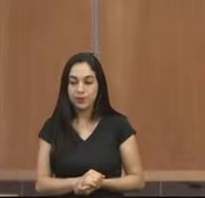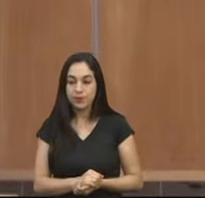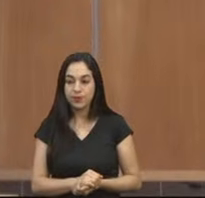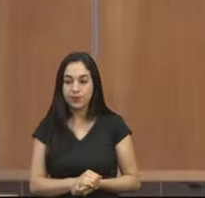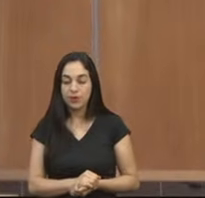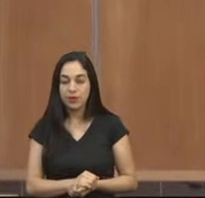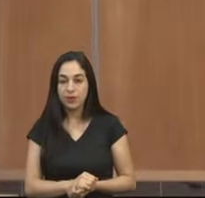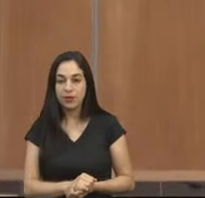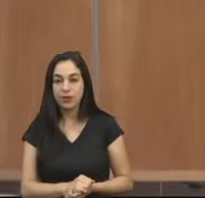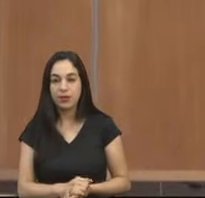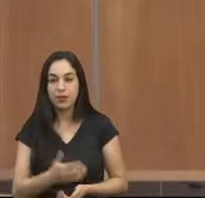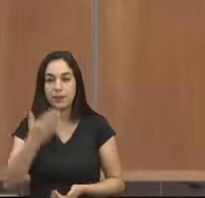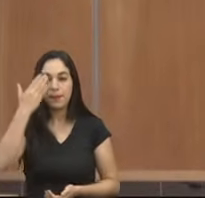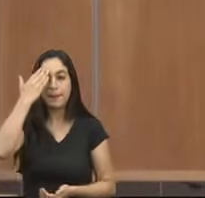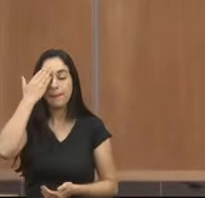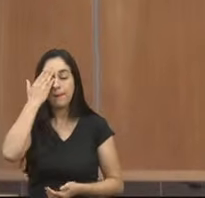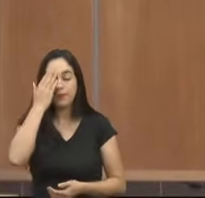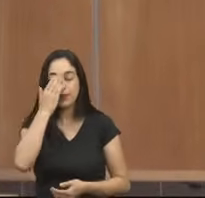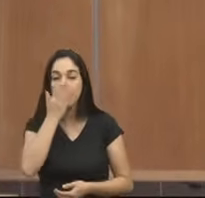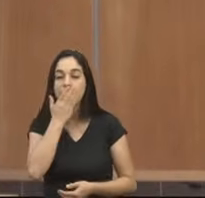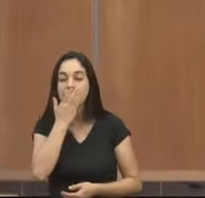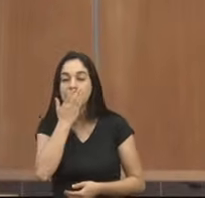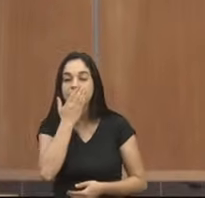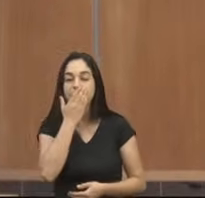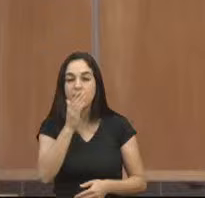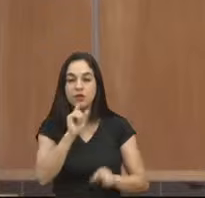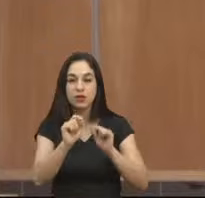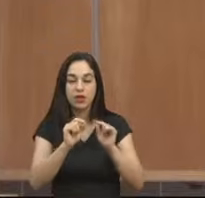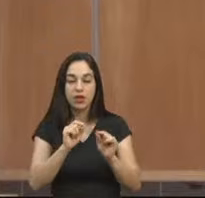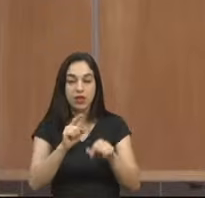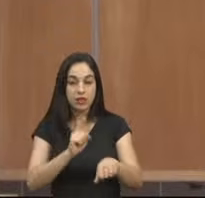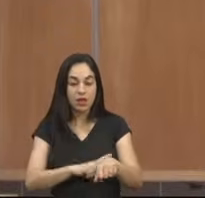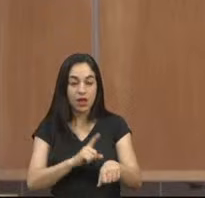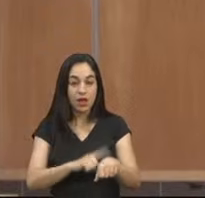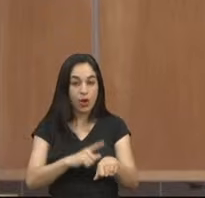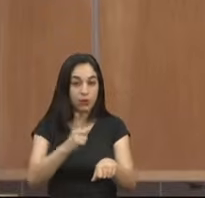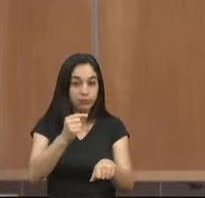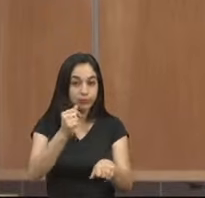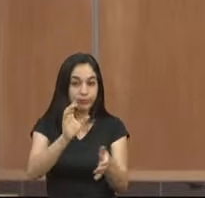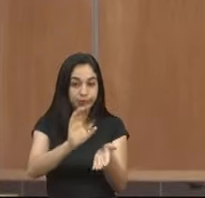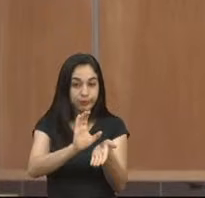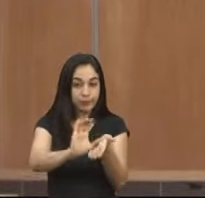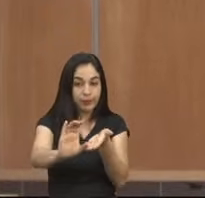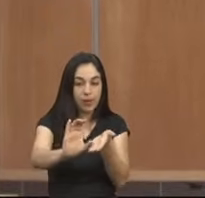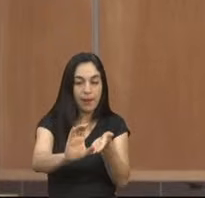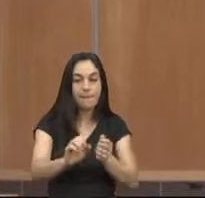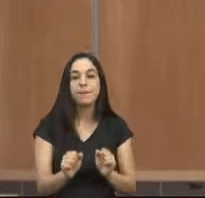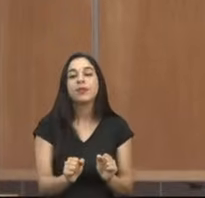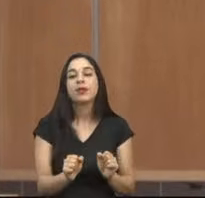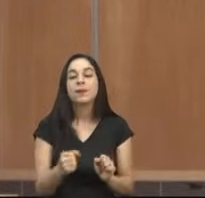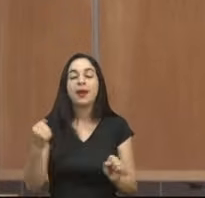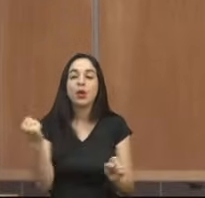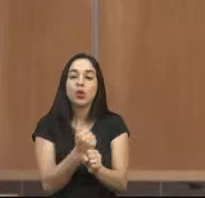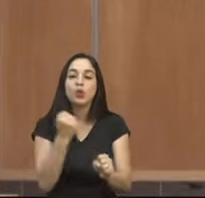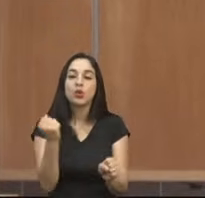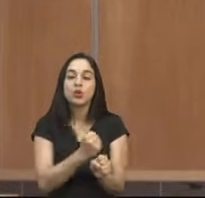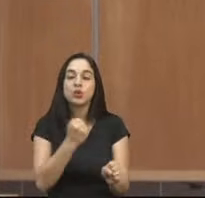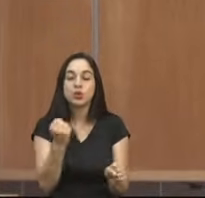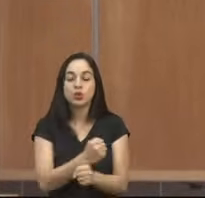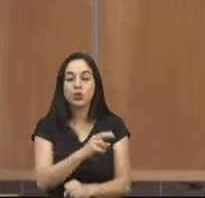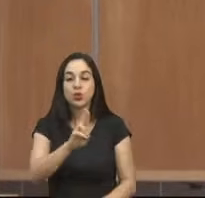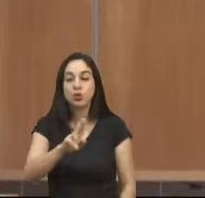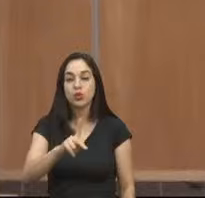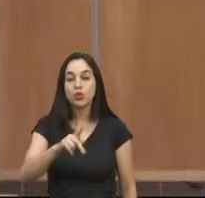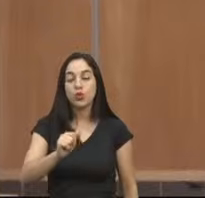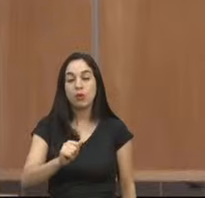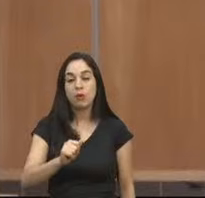que pensa na hora da emenda impositiva, mandar verba para a reforma do Parque Minha